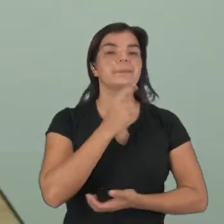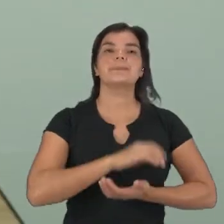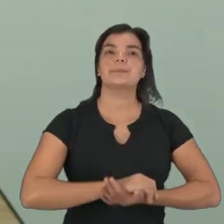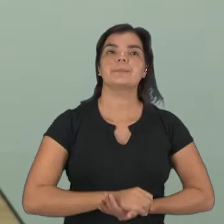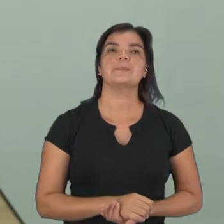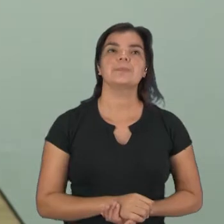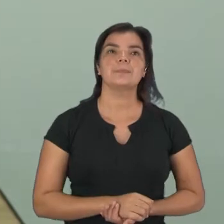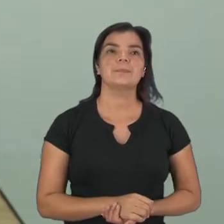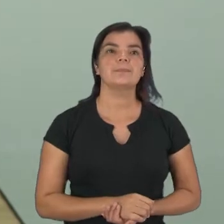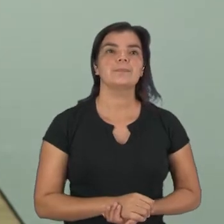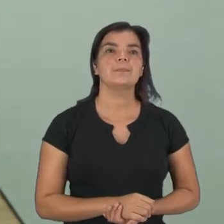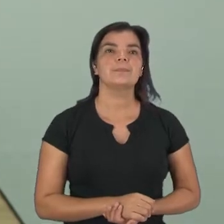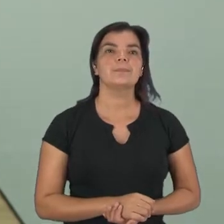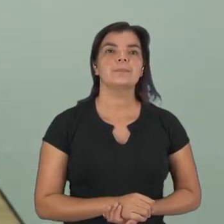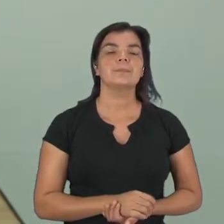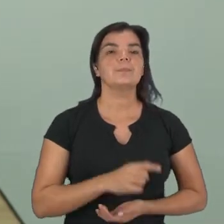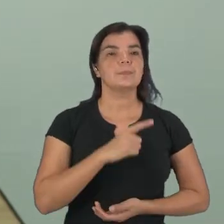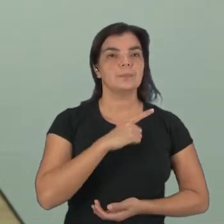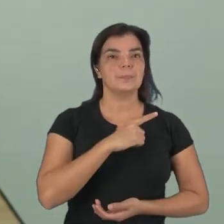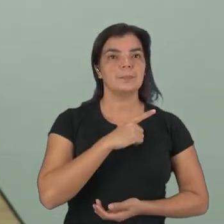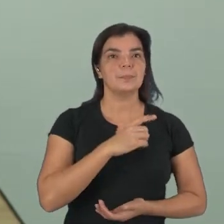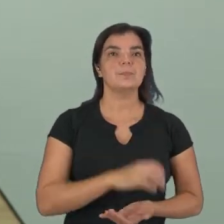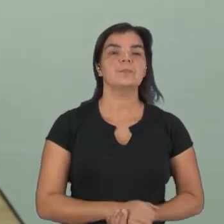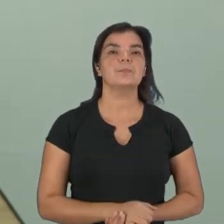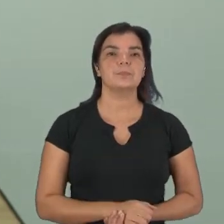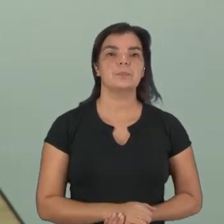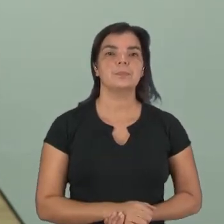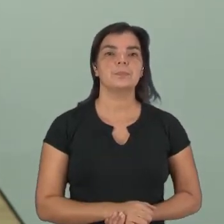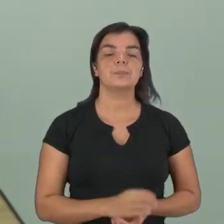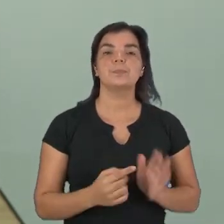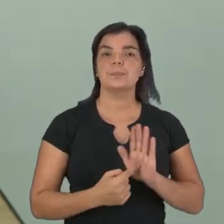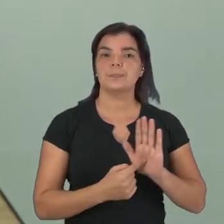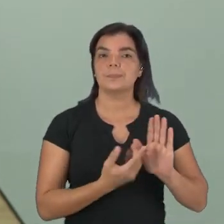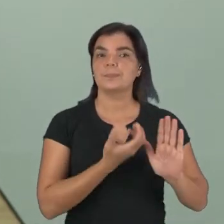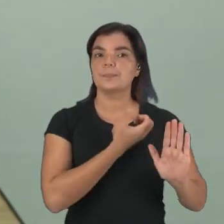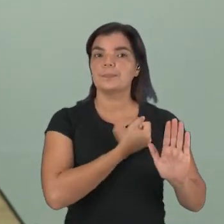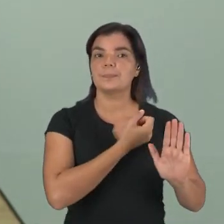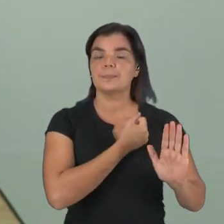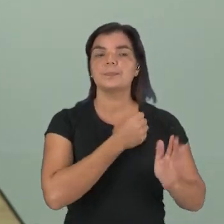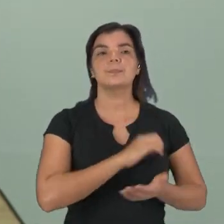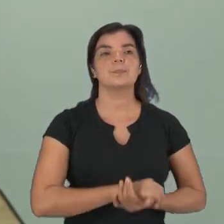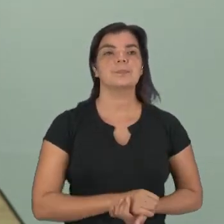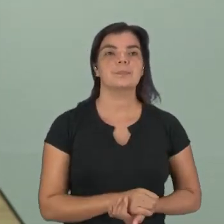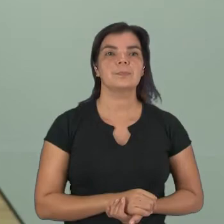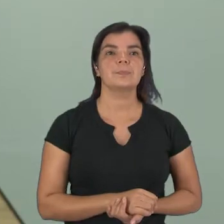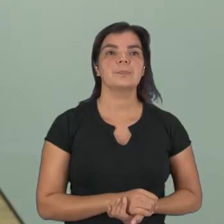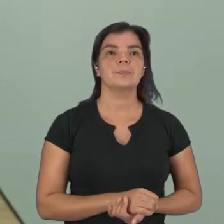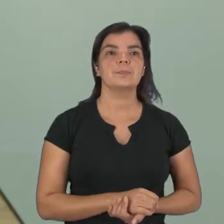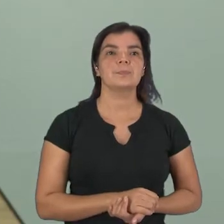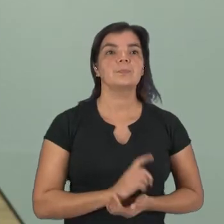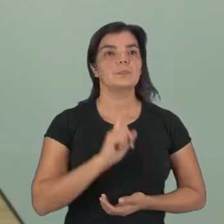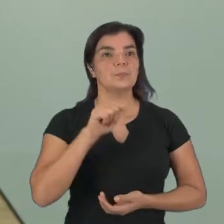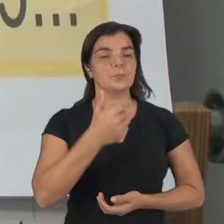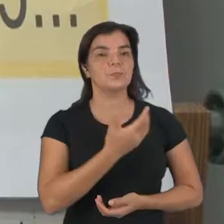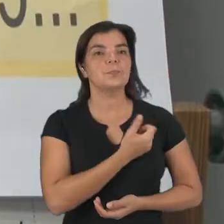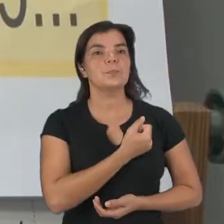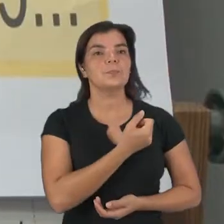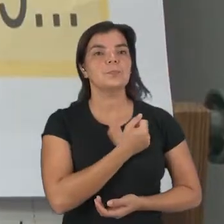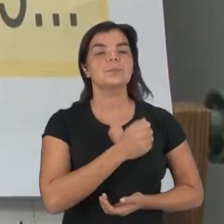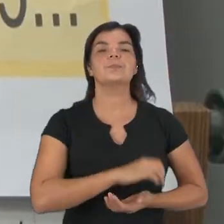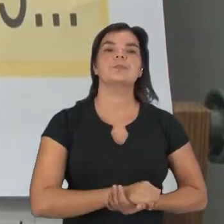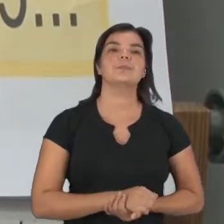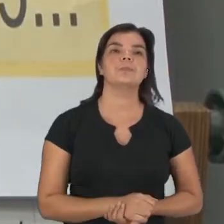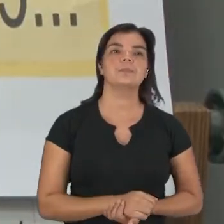ó. Nós temos aqui esse número, né? Esse, o outro.